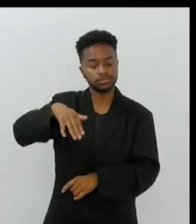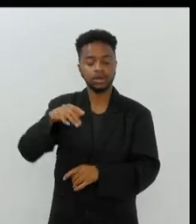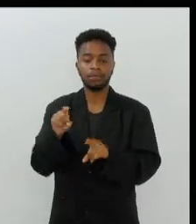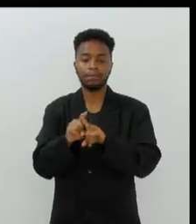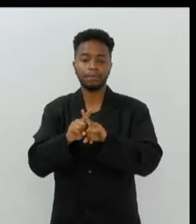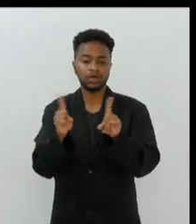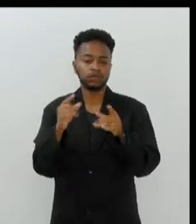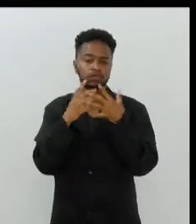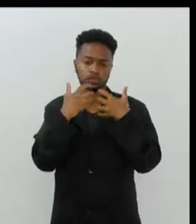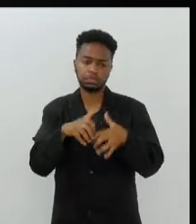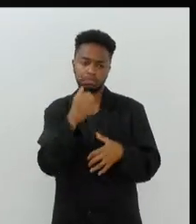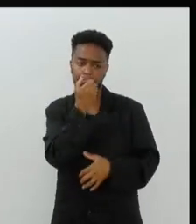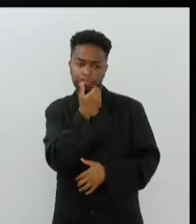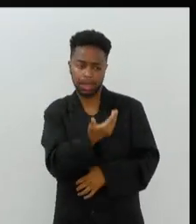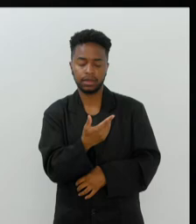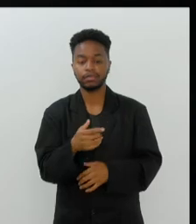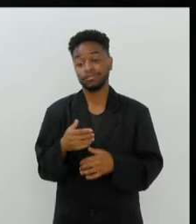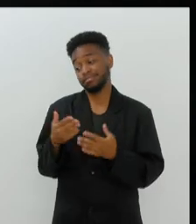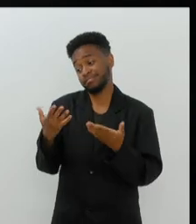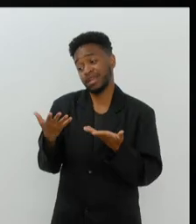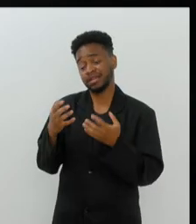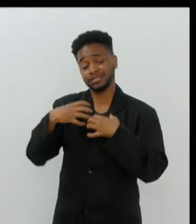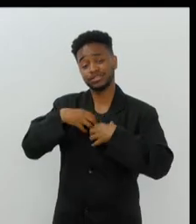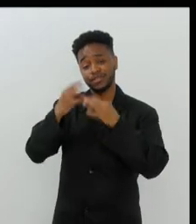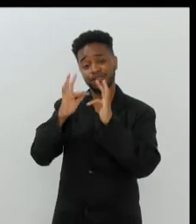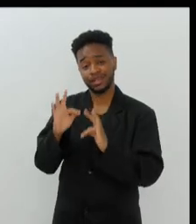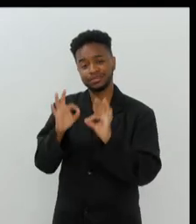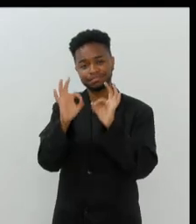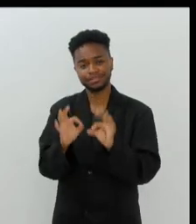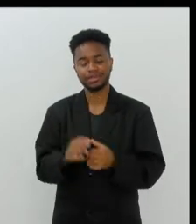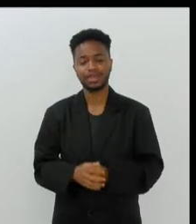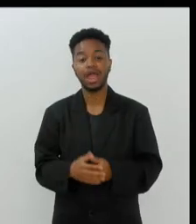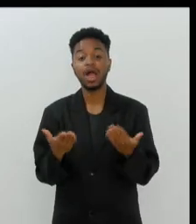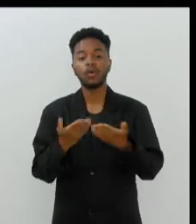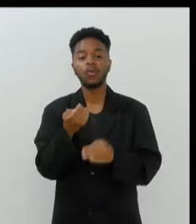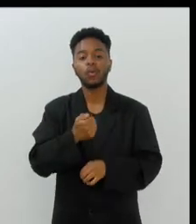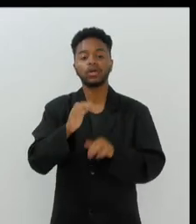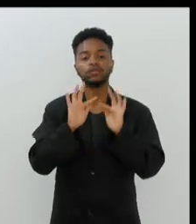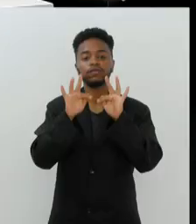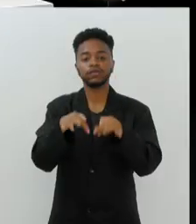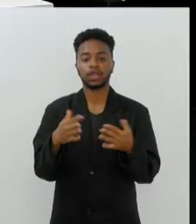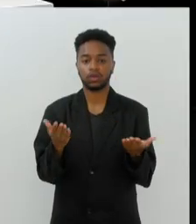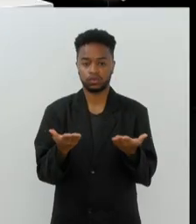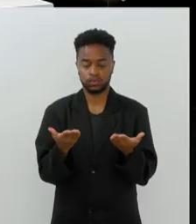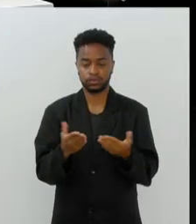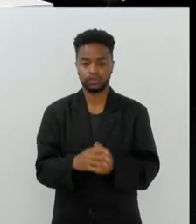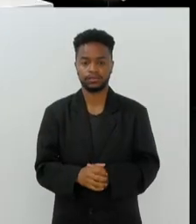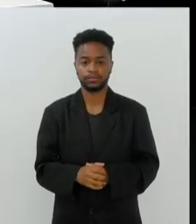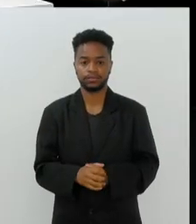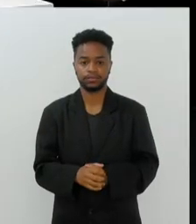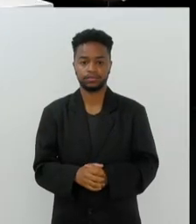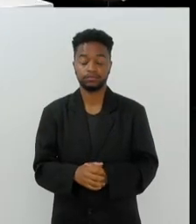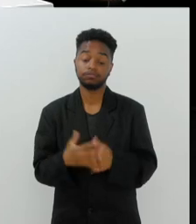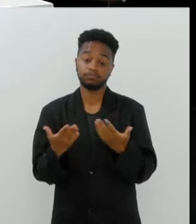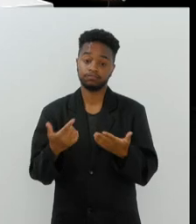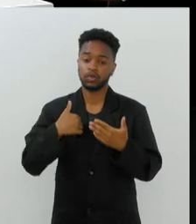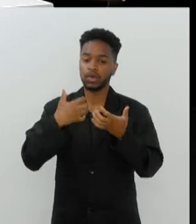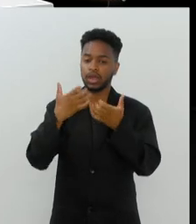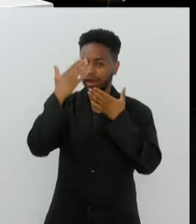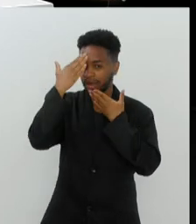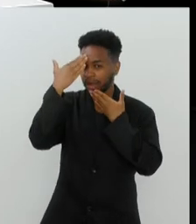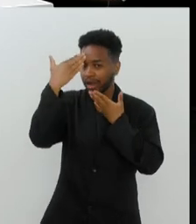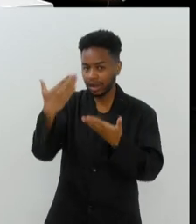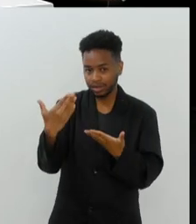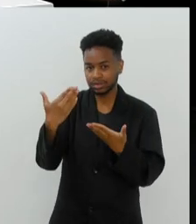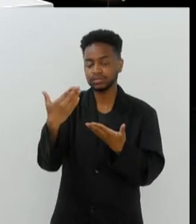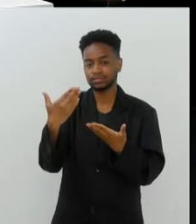luz, apaga a luz. Achei que funcionou muito bem. Ai, fiquei muito feliz mesmo. André, a gente está nos encaminhando para o final da